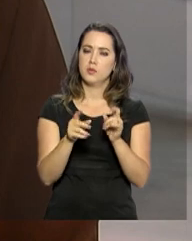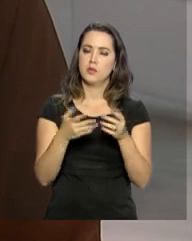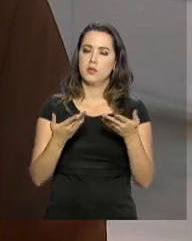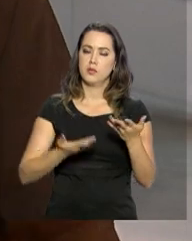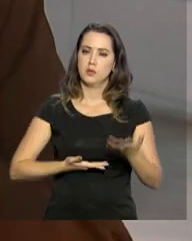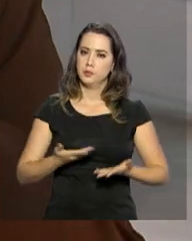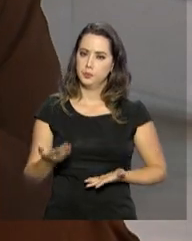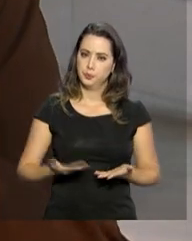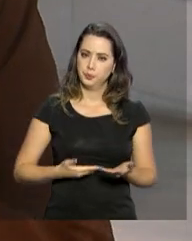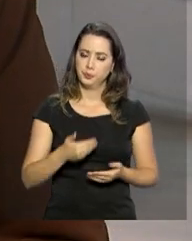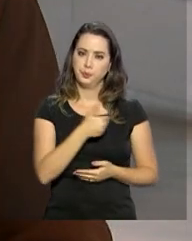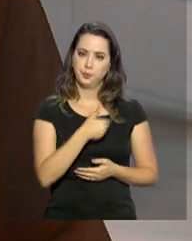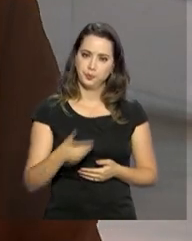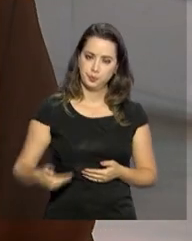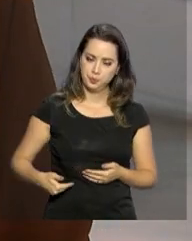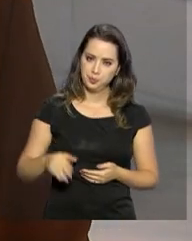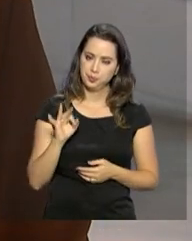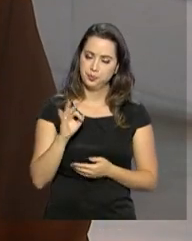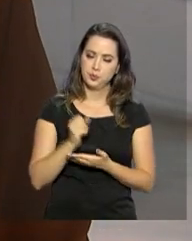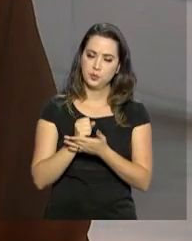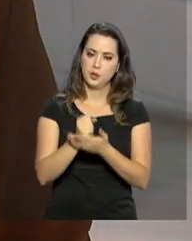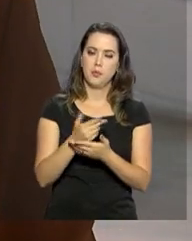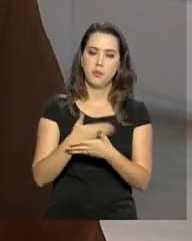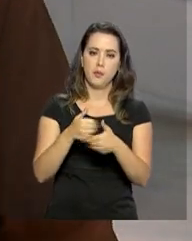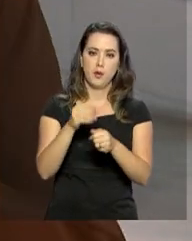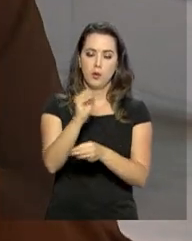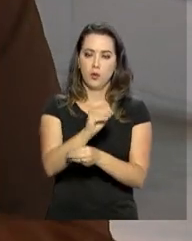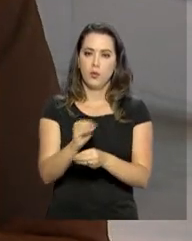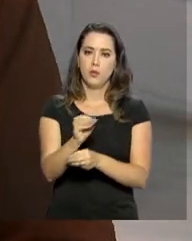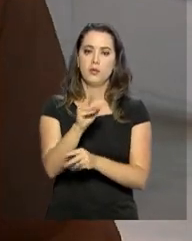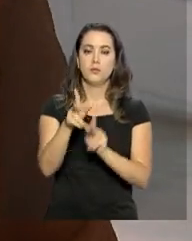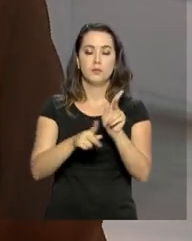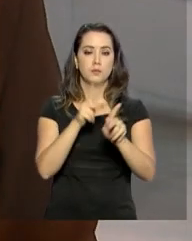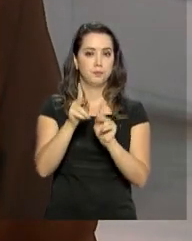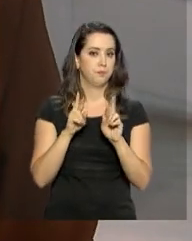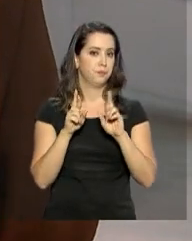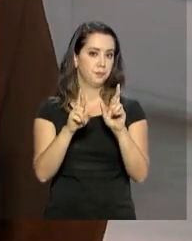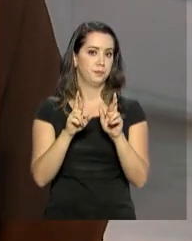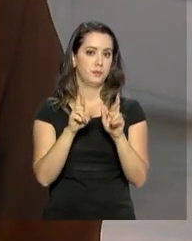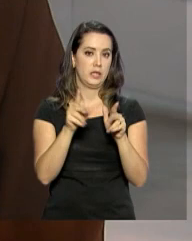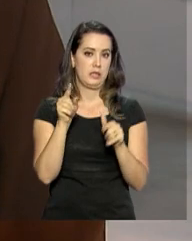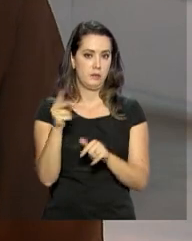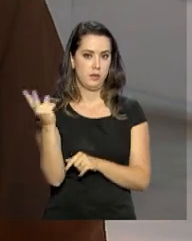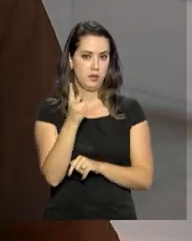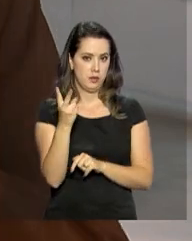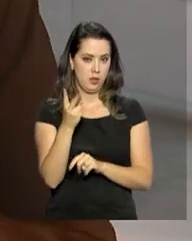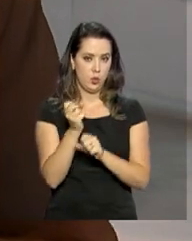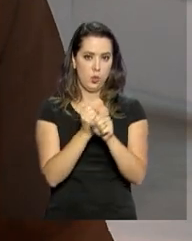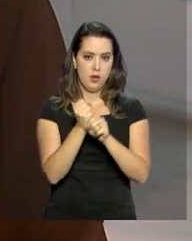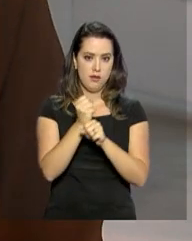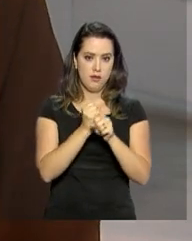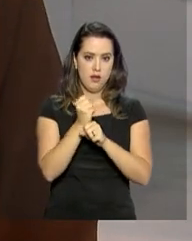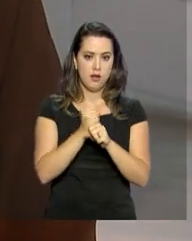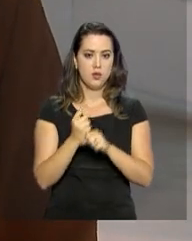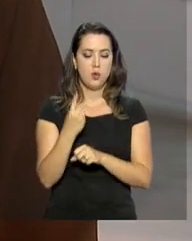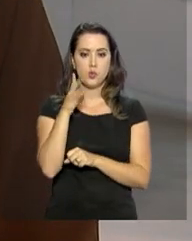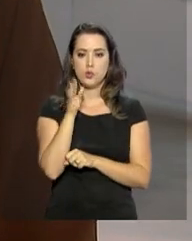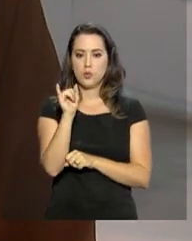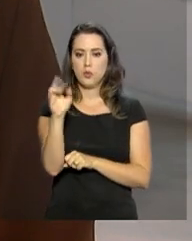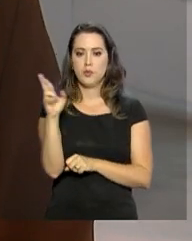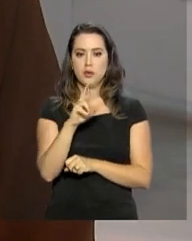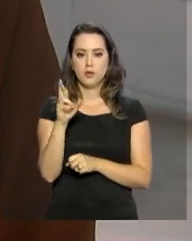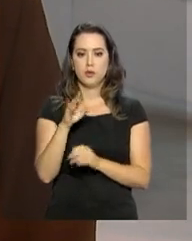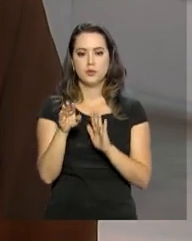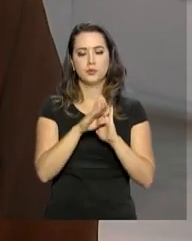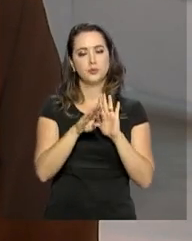públicos para melhorar o atendimento à população a estimativa é investir nesses dois anos um bilhão de reais em